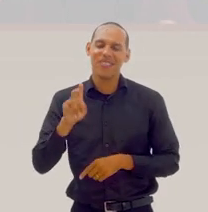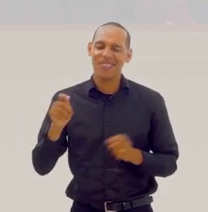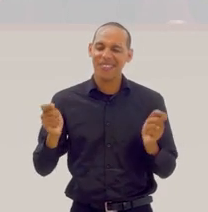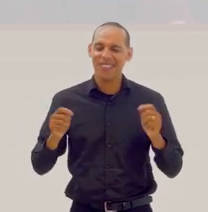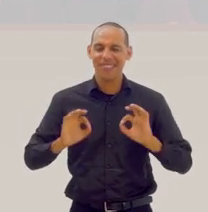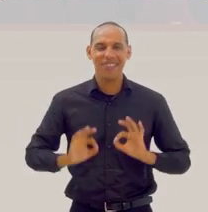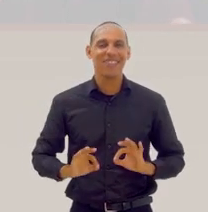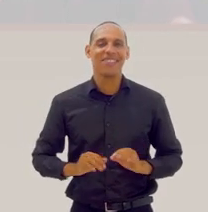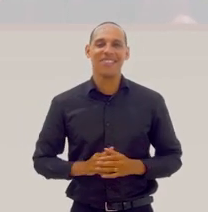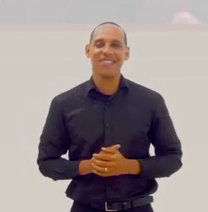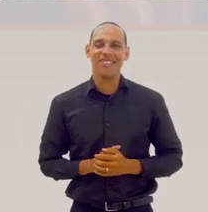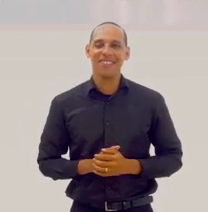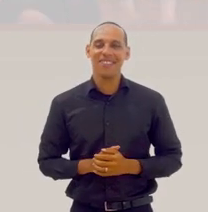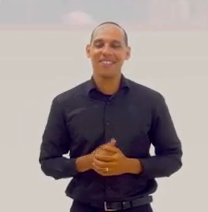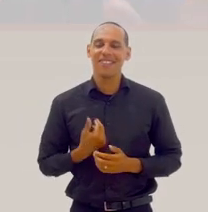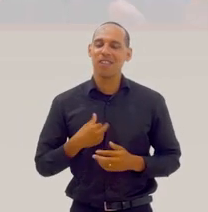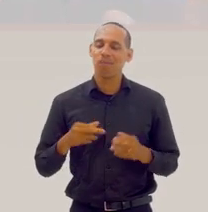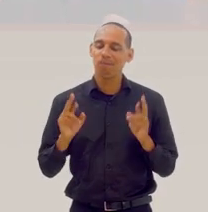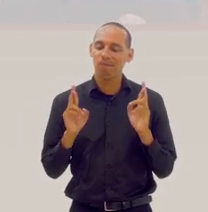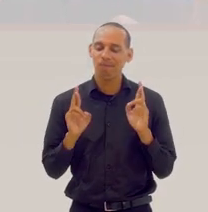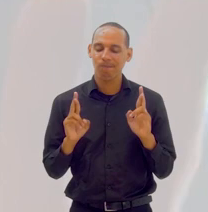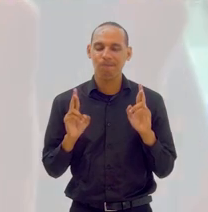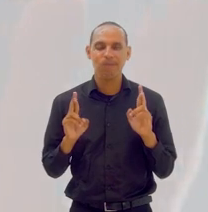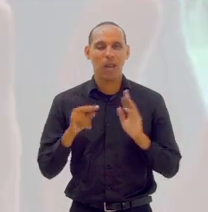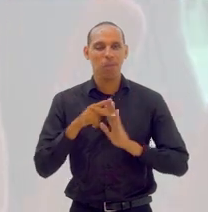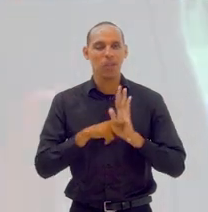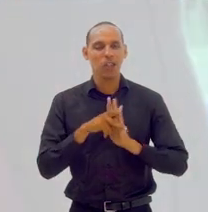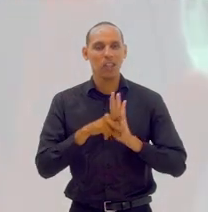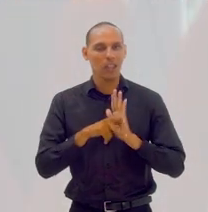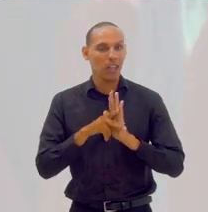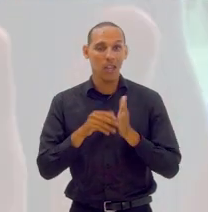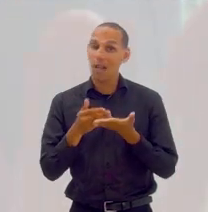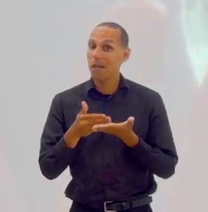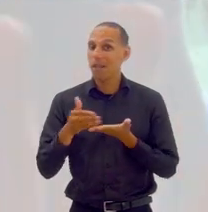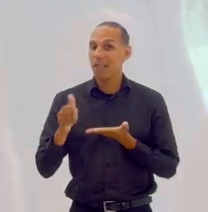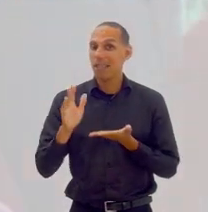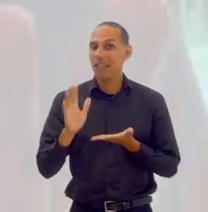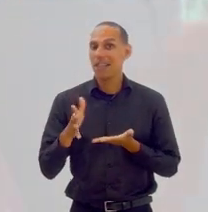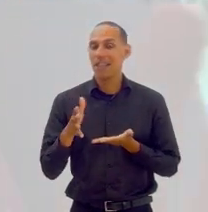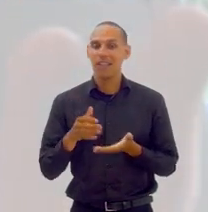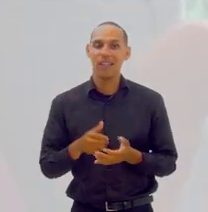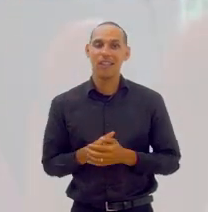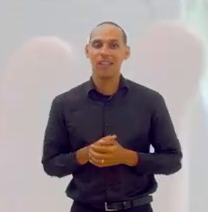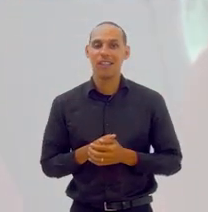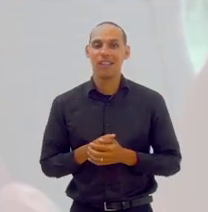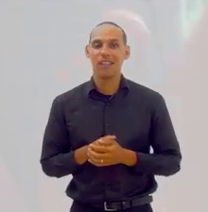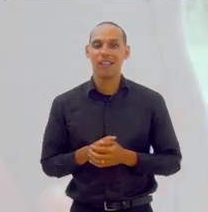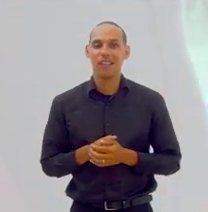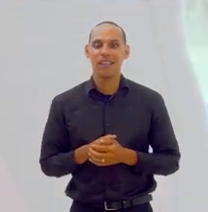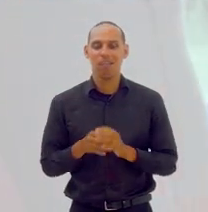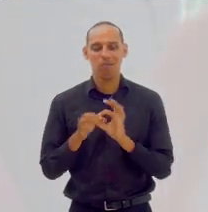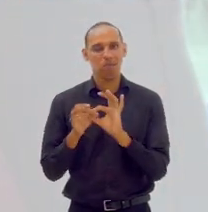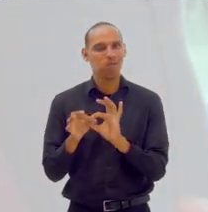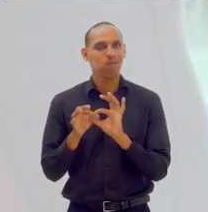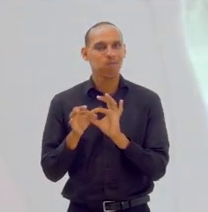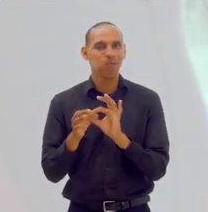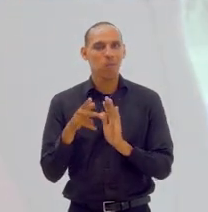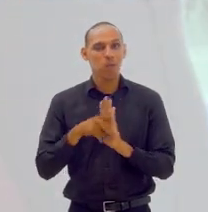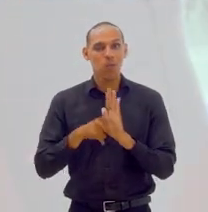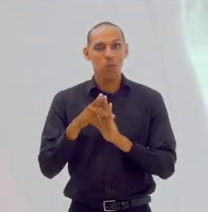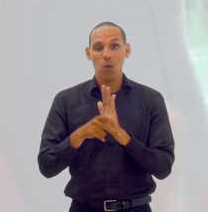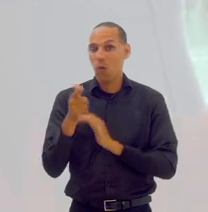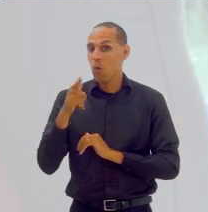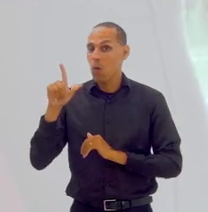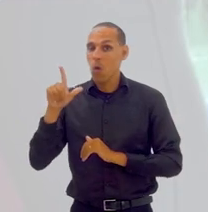certo. Espero que esse projeto, que já começa a ter vinculações com outros